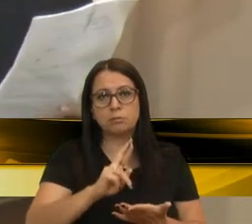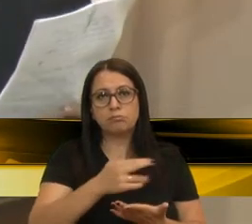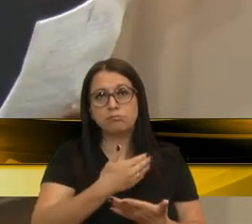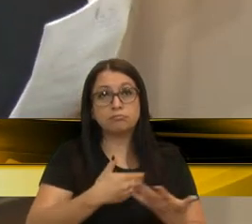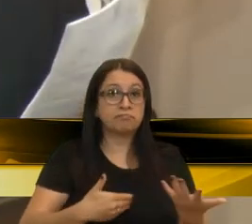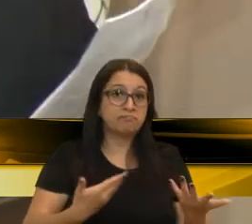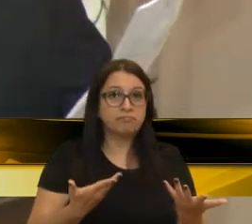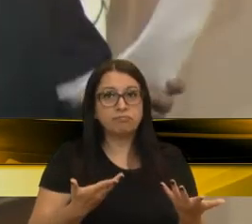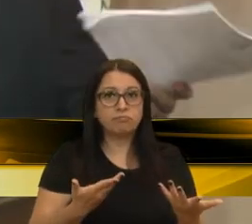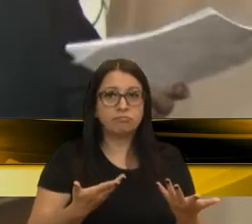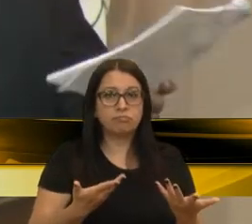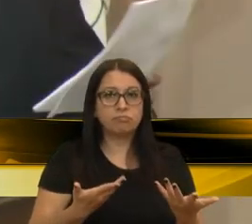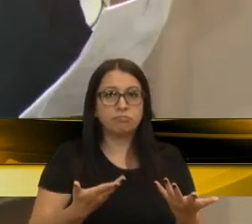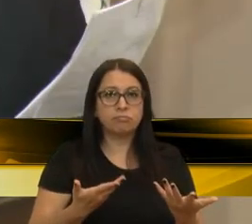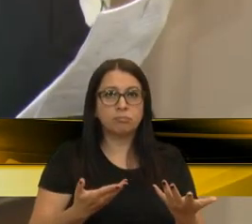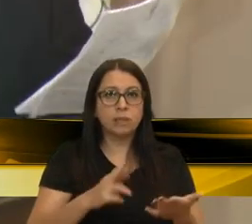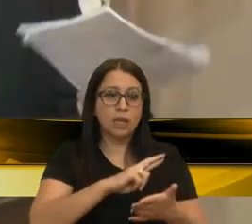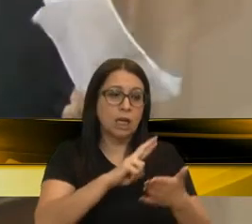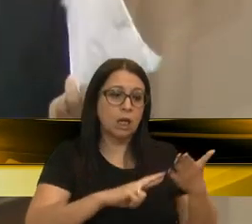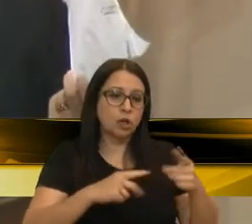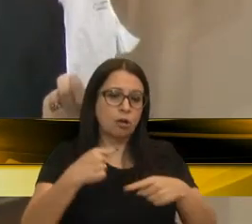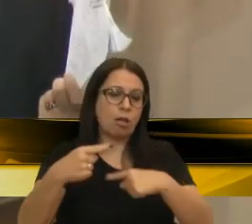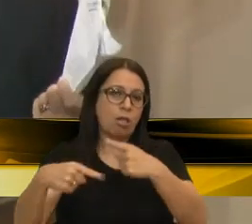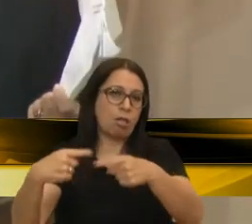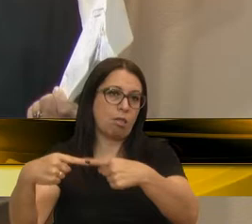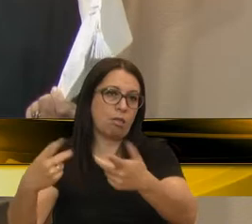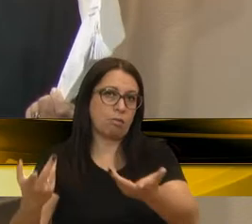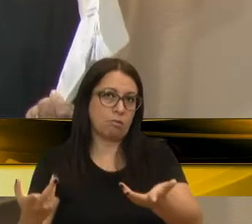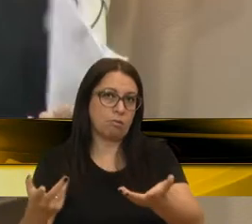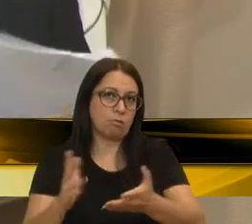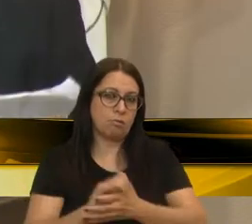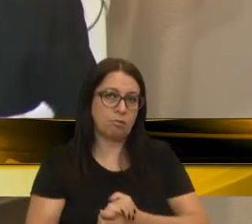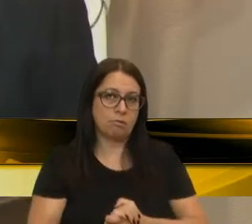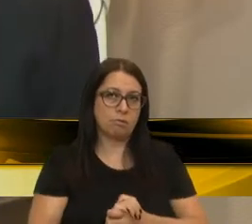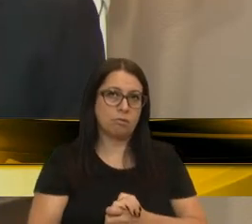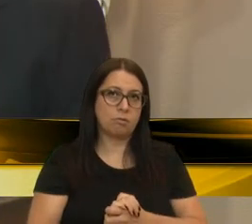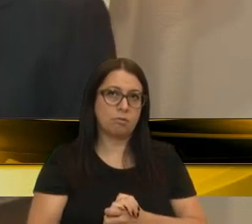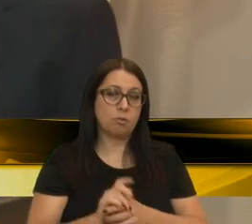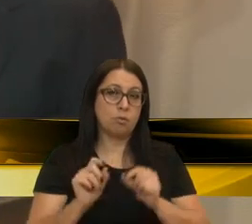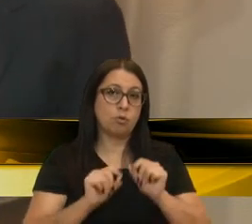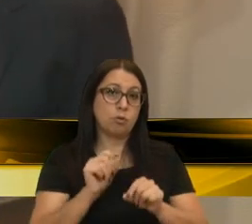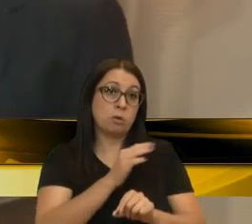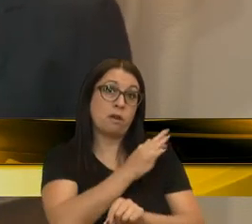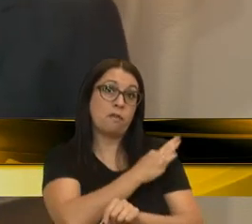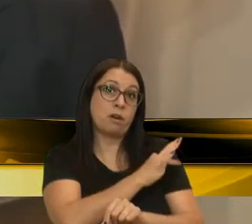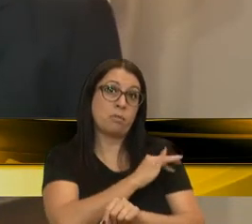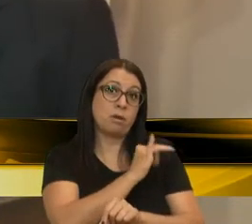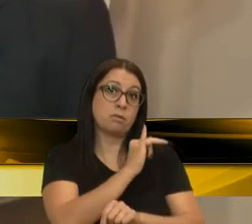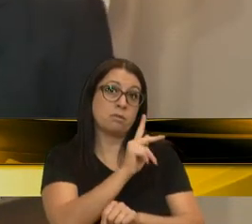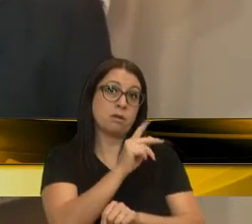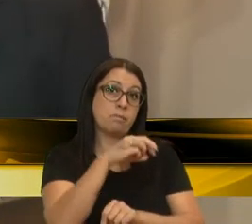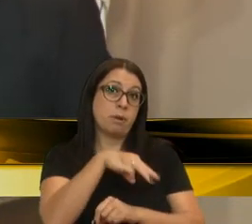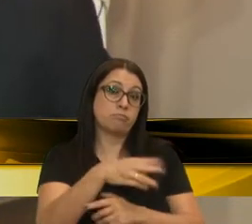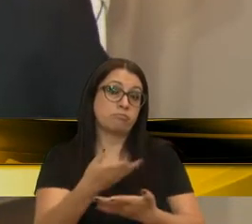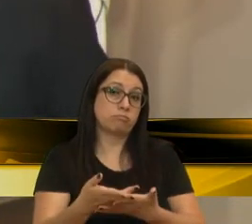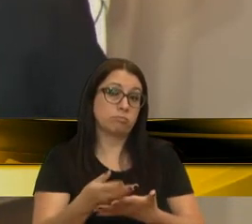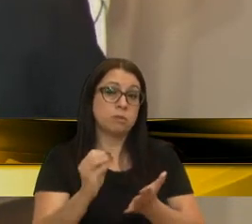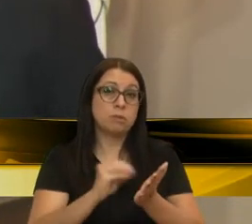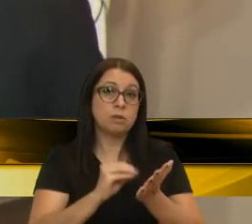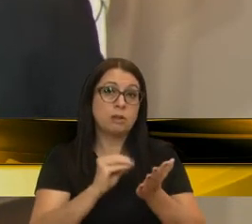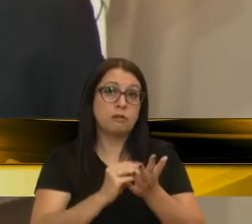de relatório enrolation a respeito da farmácia do IPAM, porque faltam, inclusive,